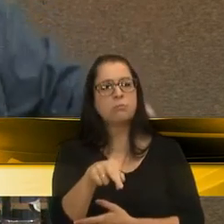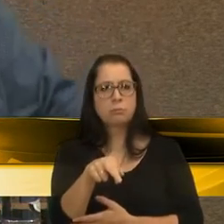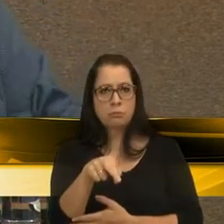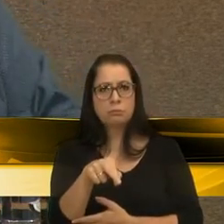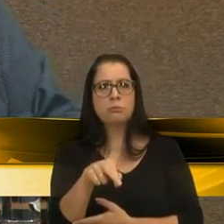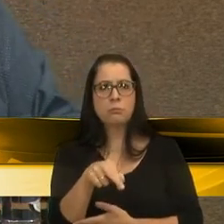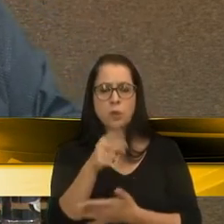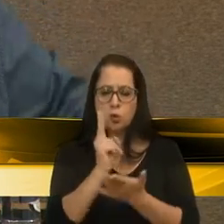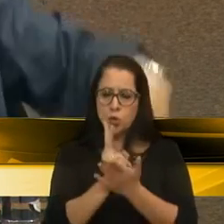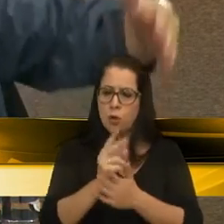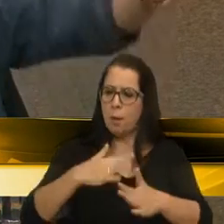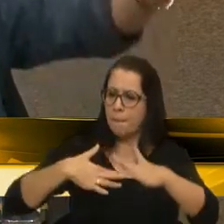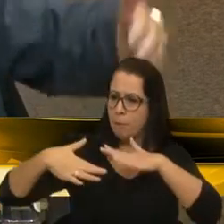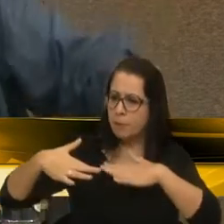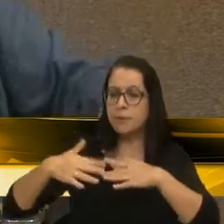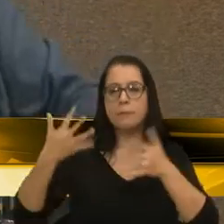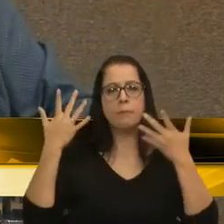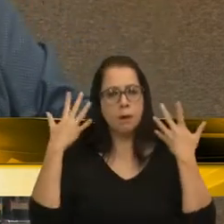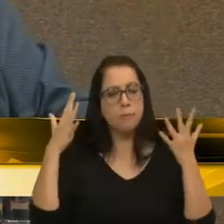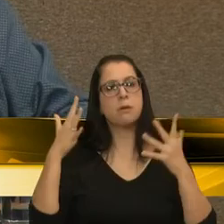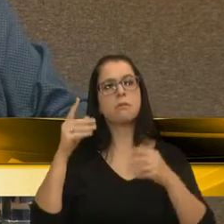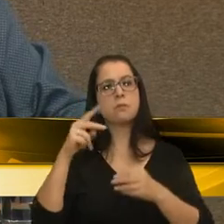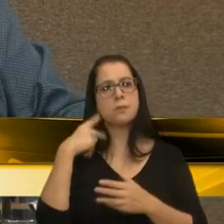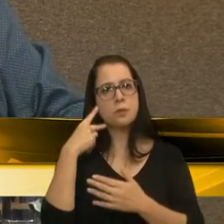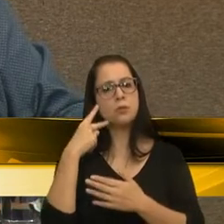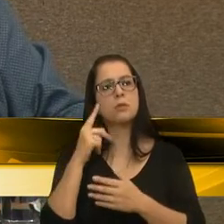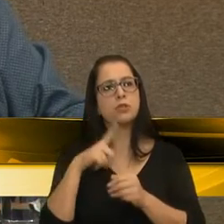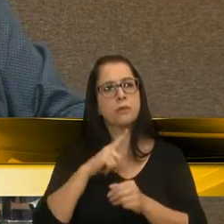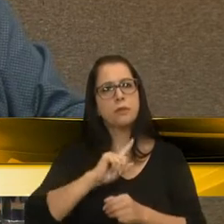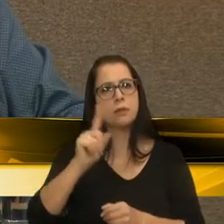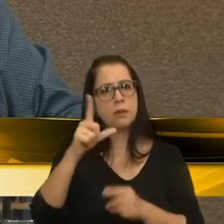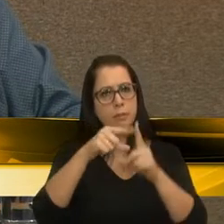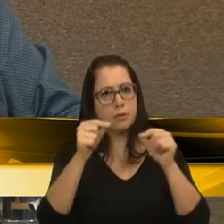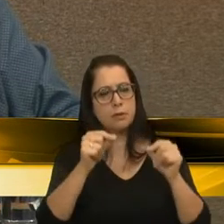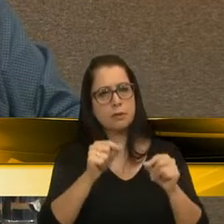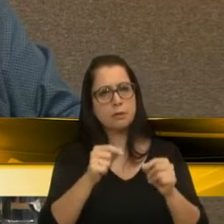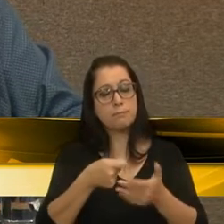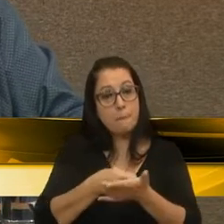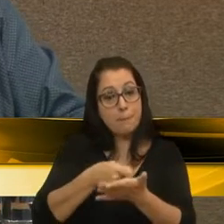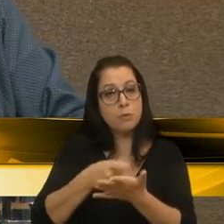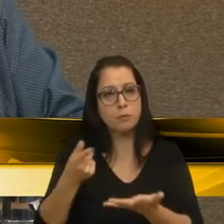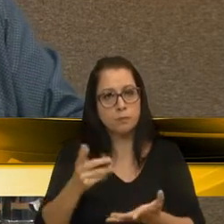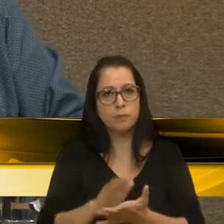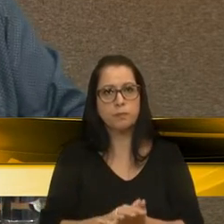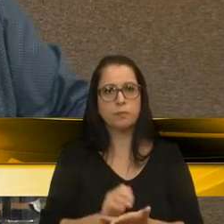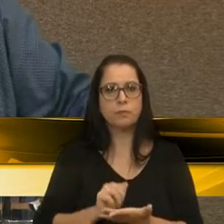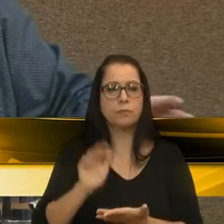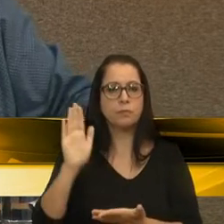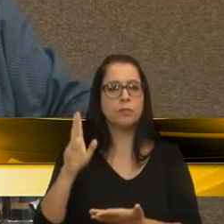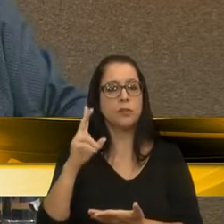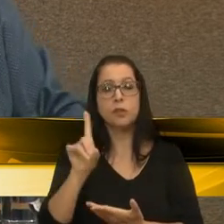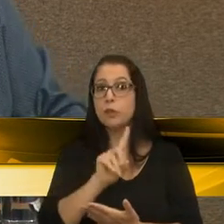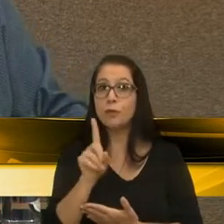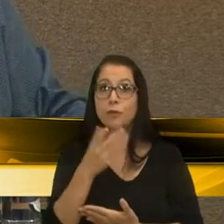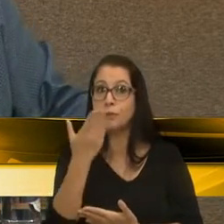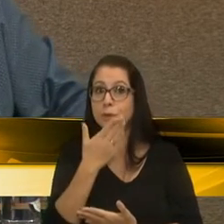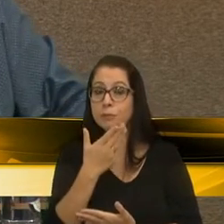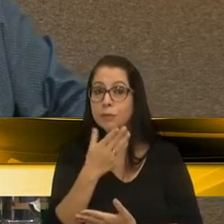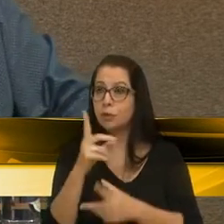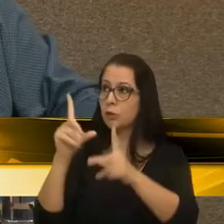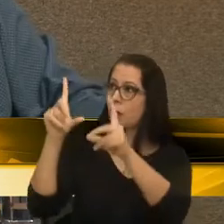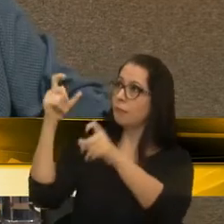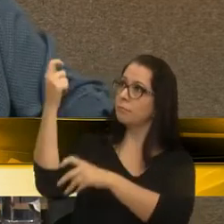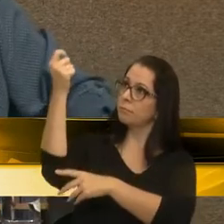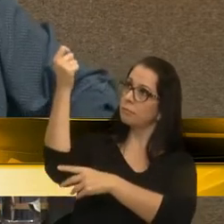que continuar a mobilização, parabéns aos vereadores que estiveram lá em Brasília pressionando. E só não vimos um selfie, né,